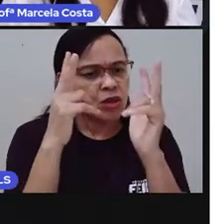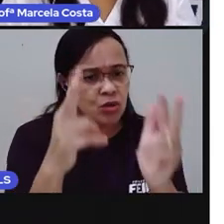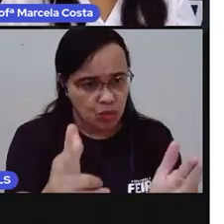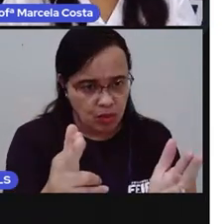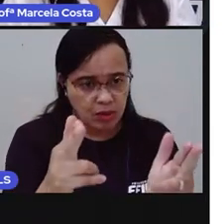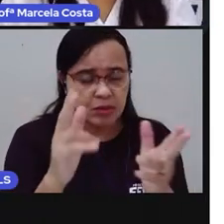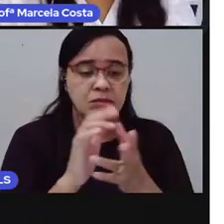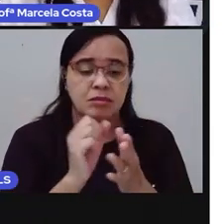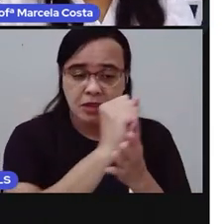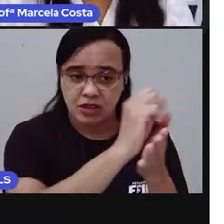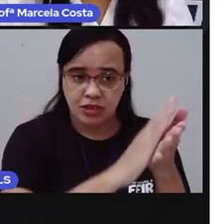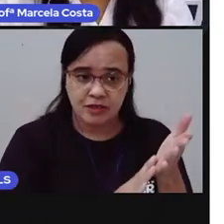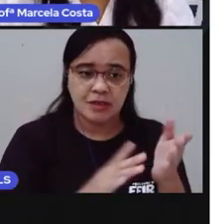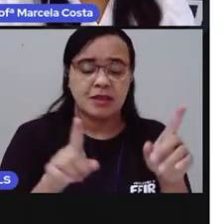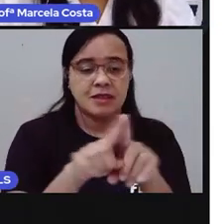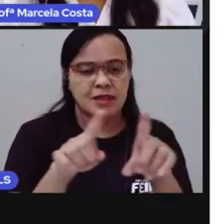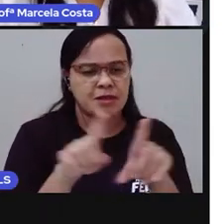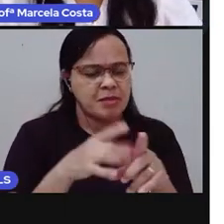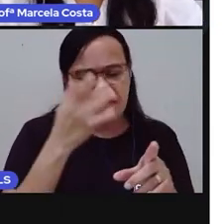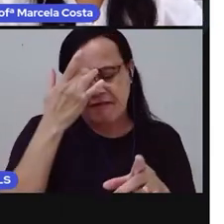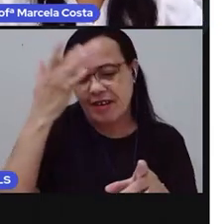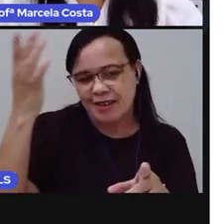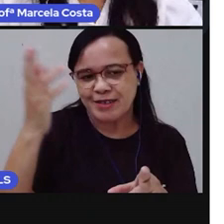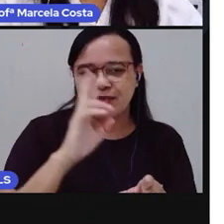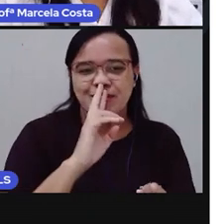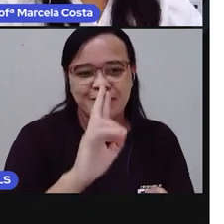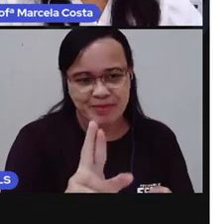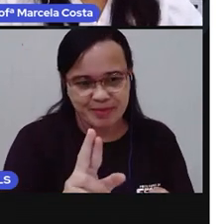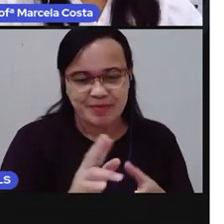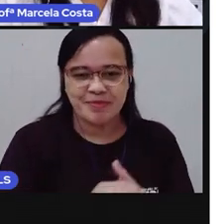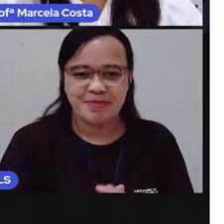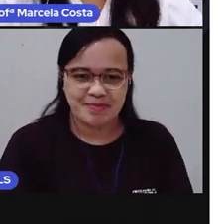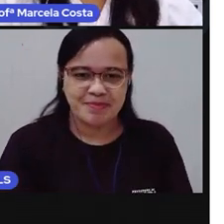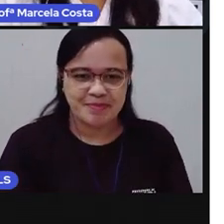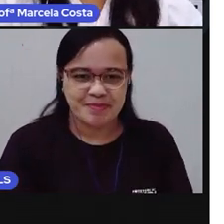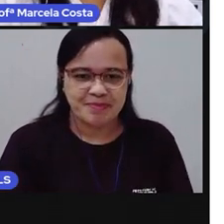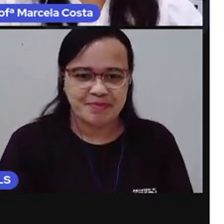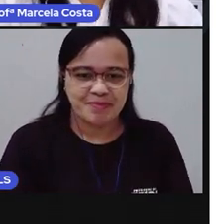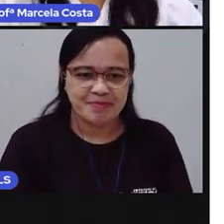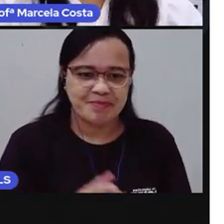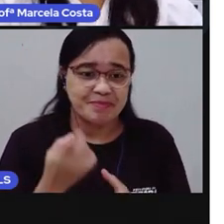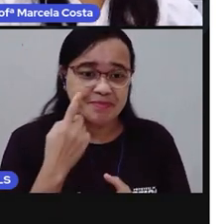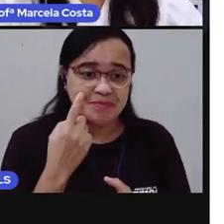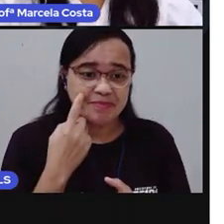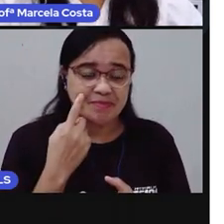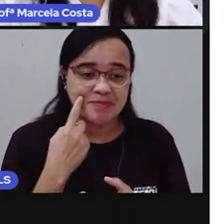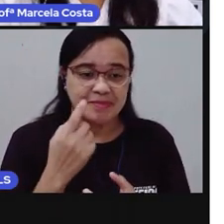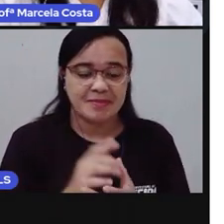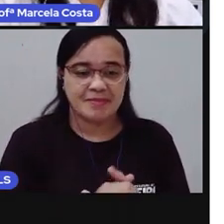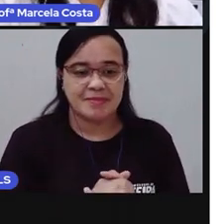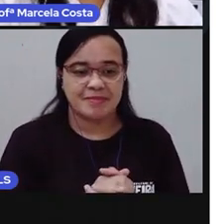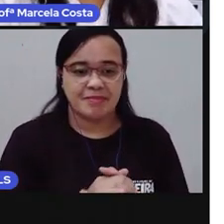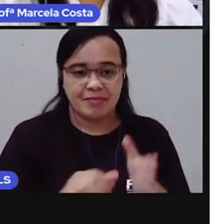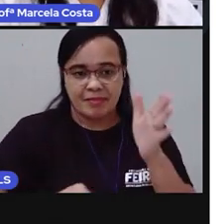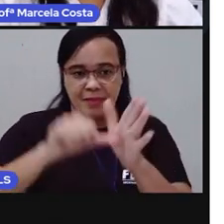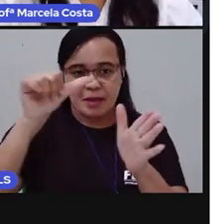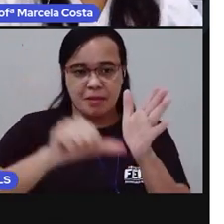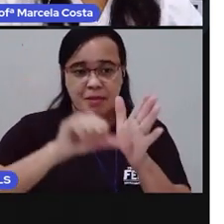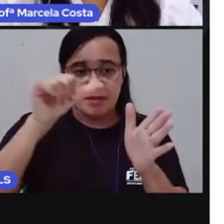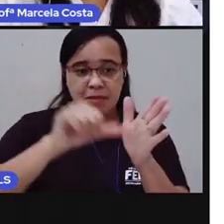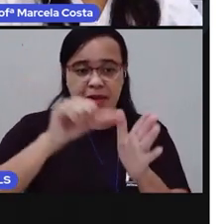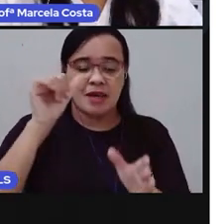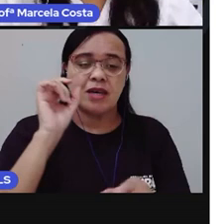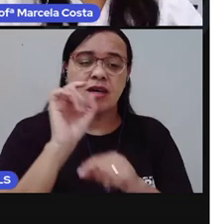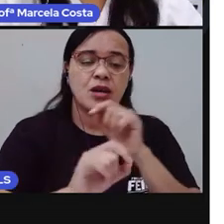aqui na nossa atividade Então vai ser fácil de responder o desastre na primeira sentença